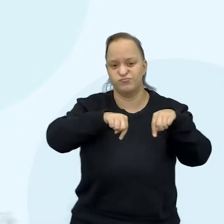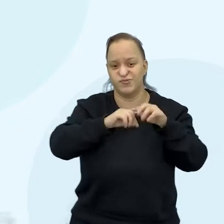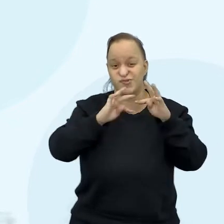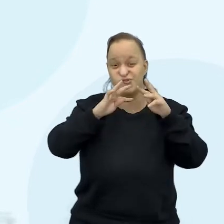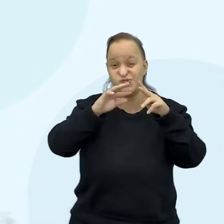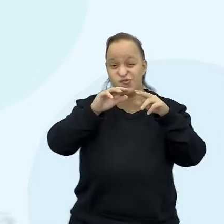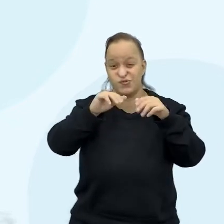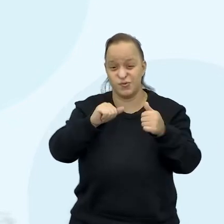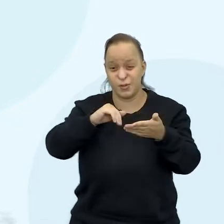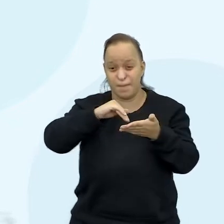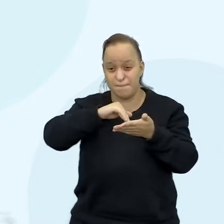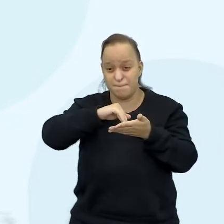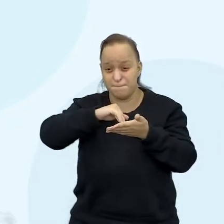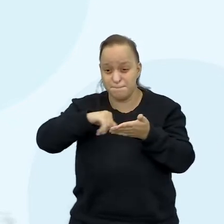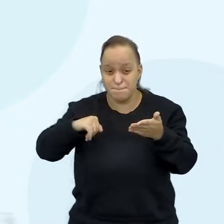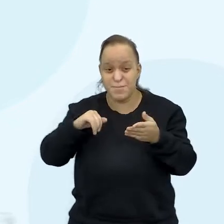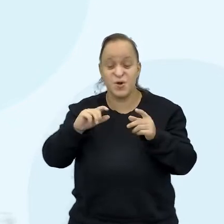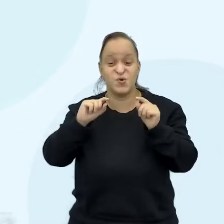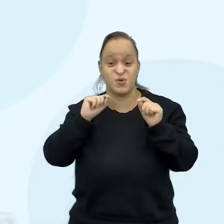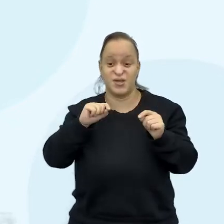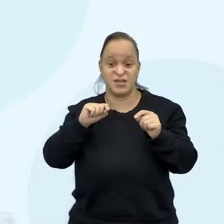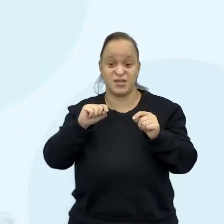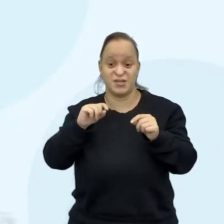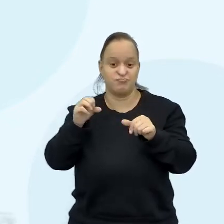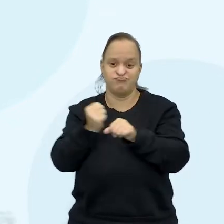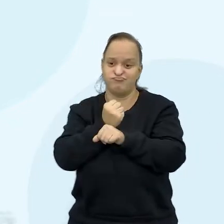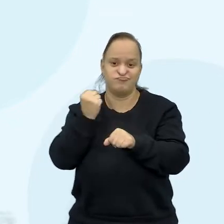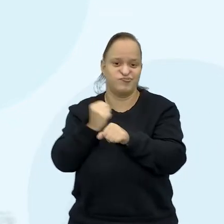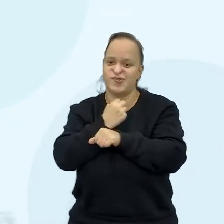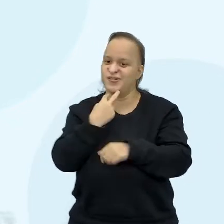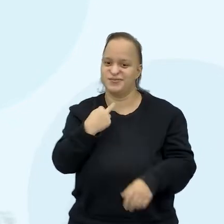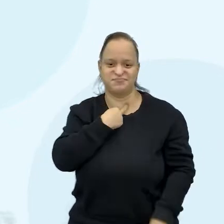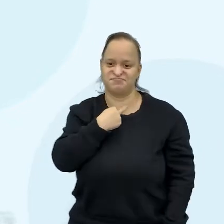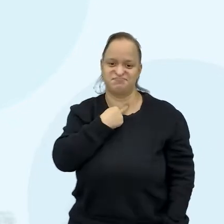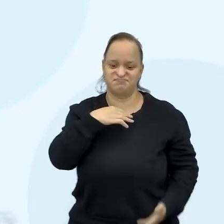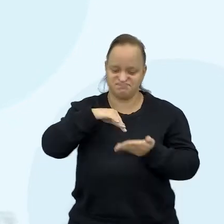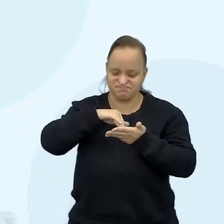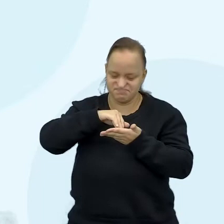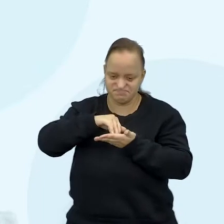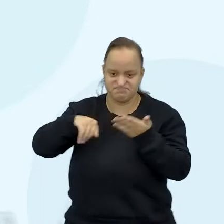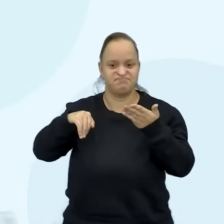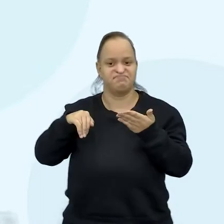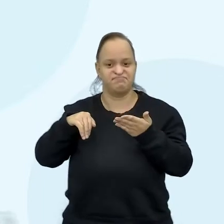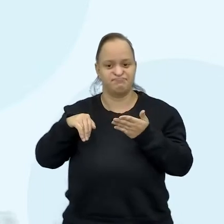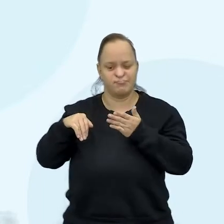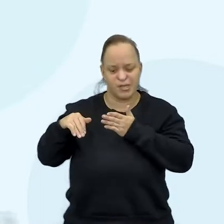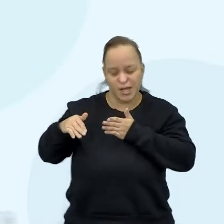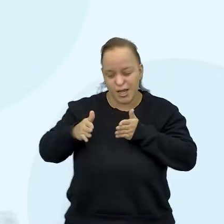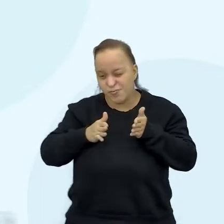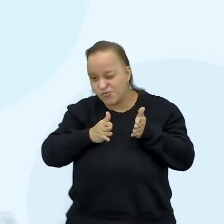e retirar a parte que não pode ser construída, tá? Que seria a parte do jardim e da